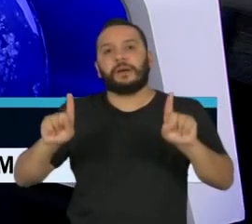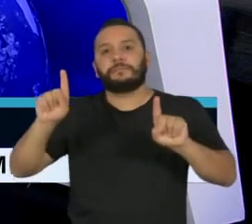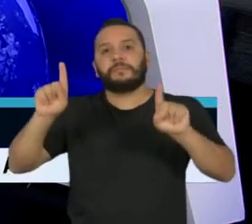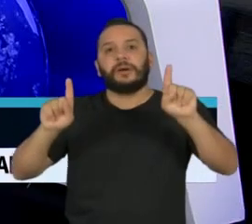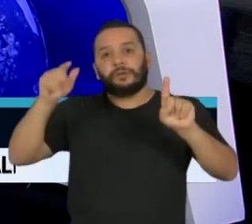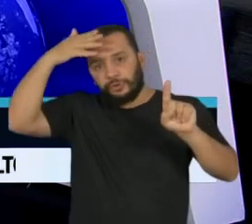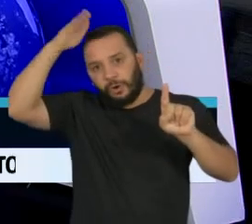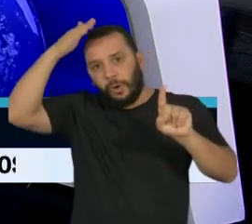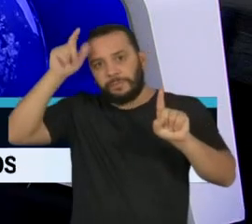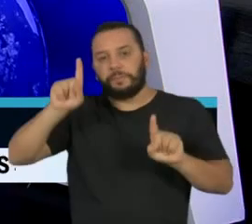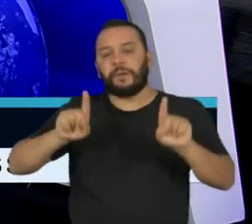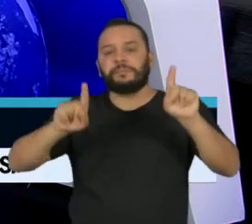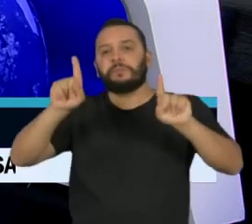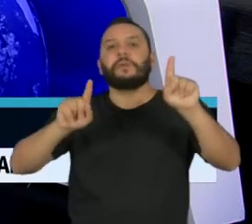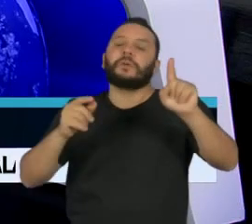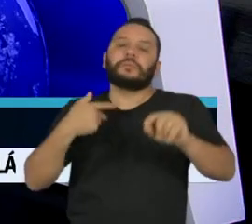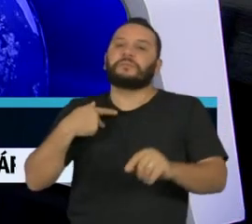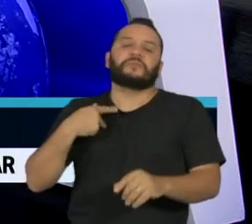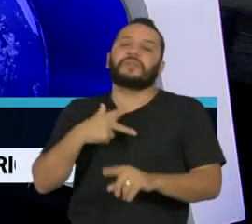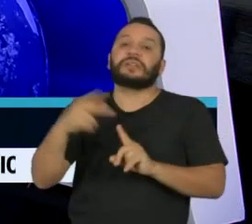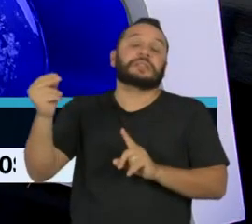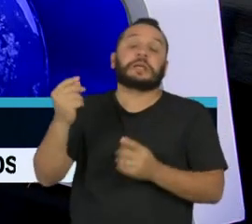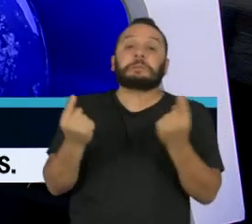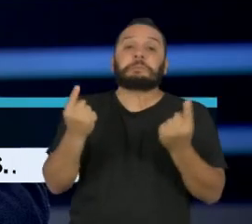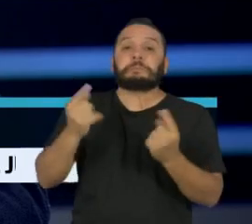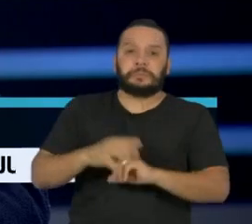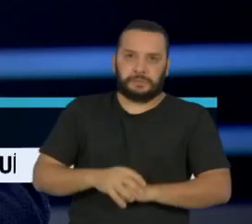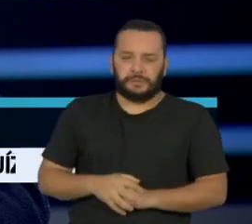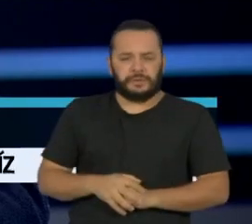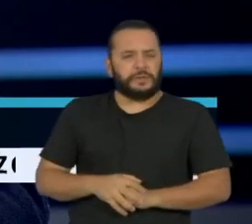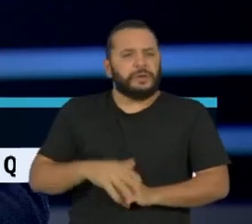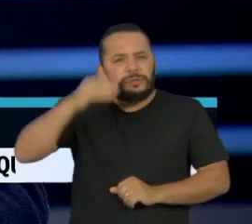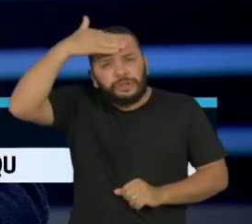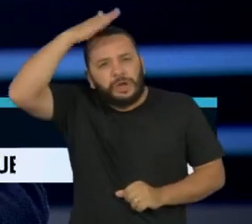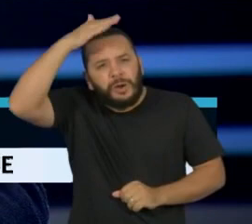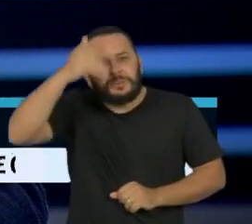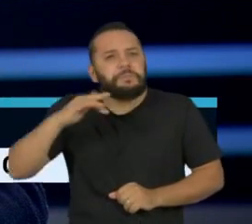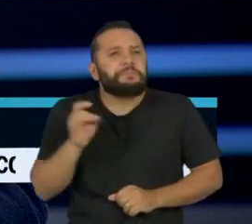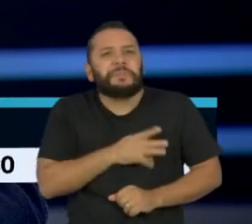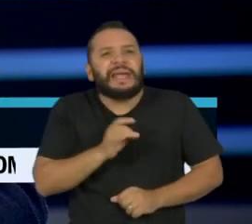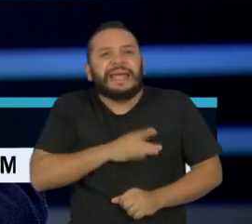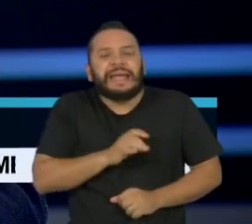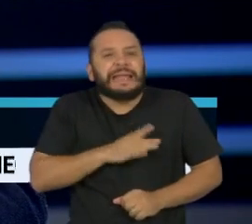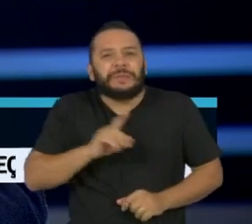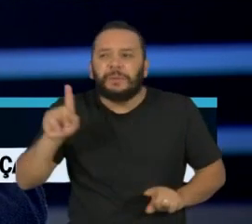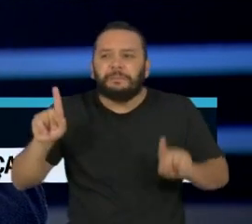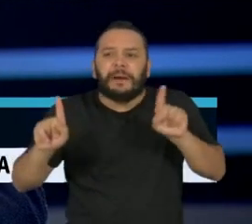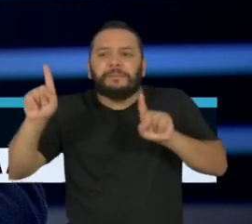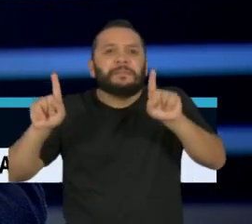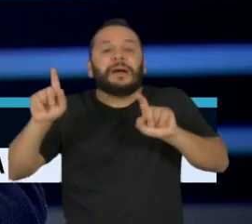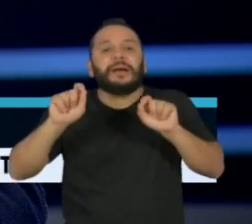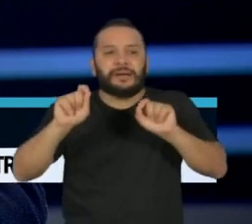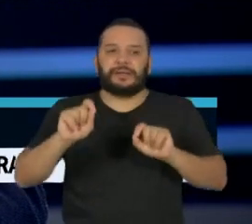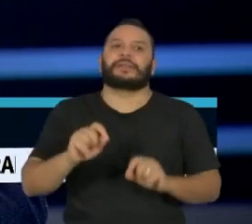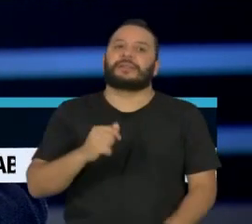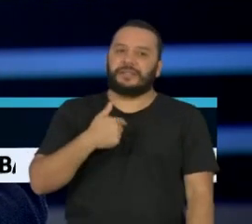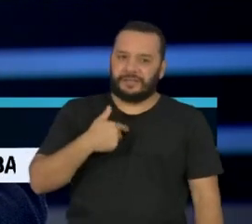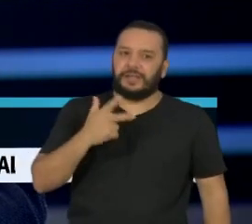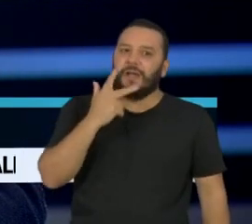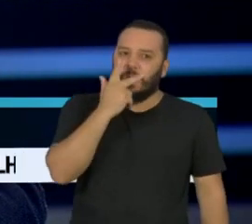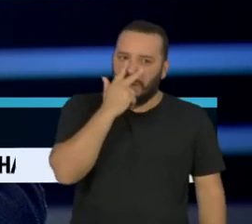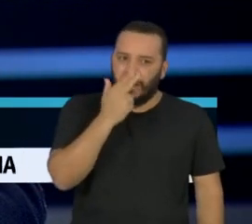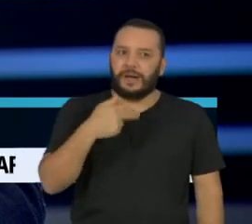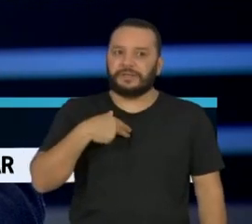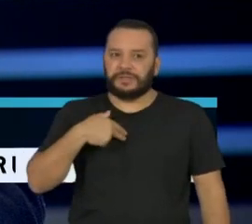Vila, qual o adversário mais temido pelo presidente Donald Trump? Olha, acho que o Biden é um candidato